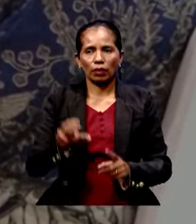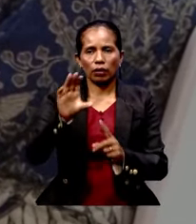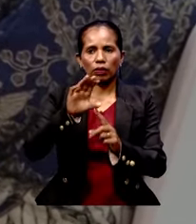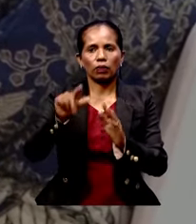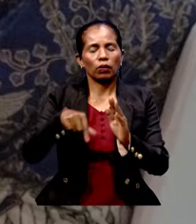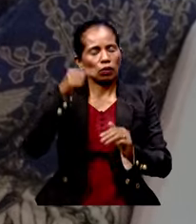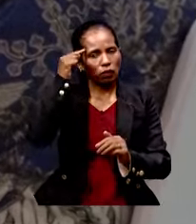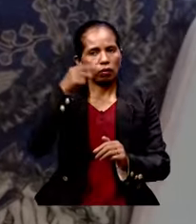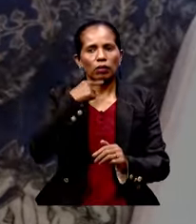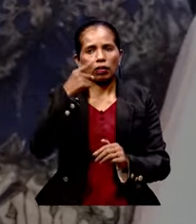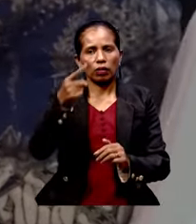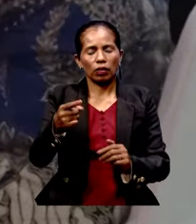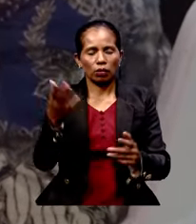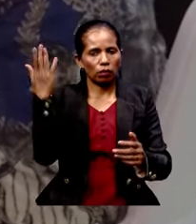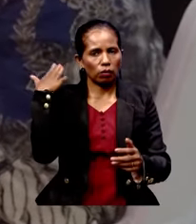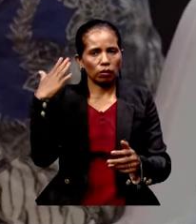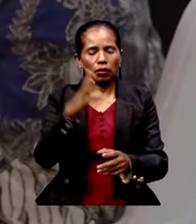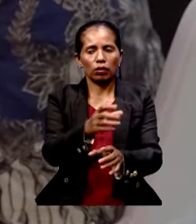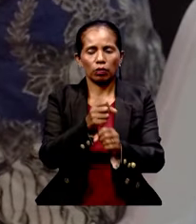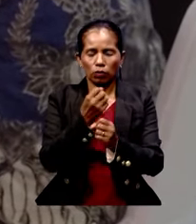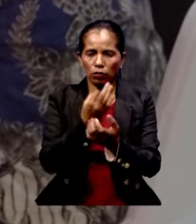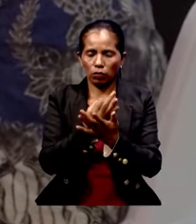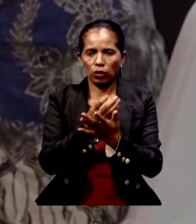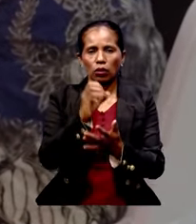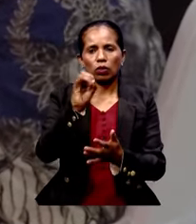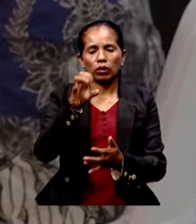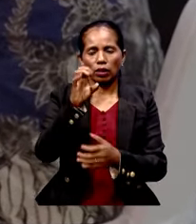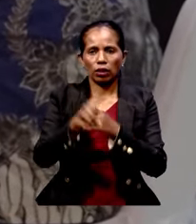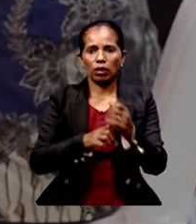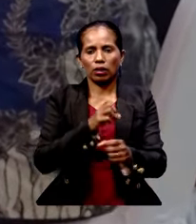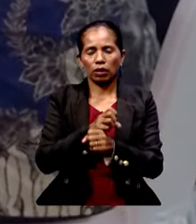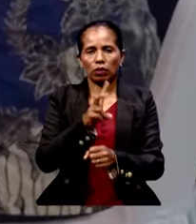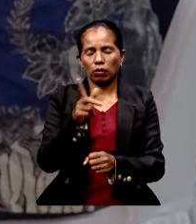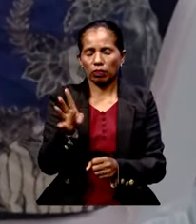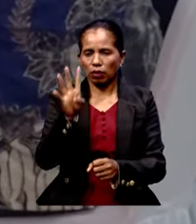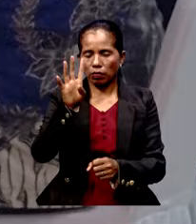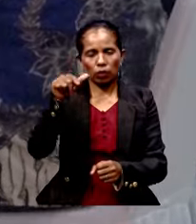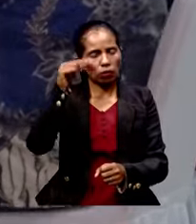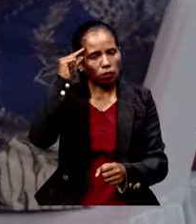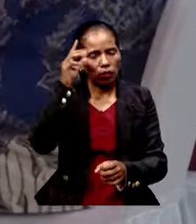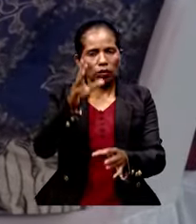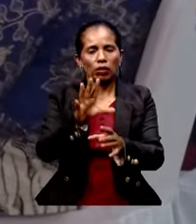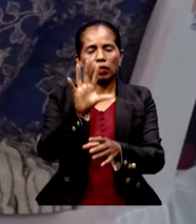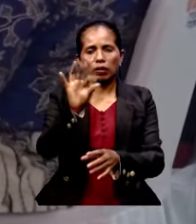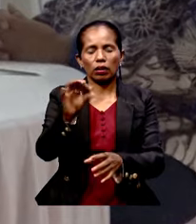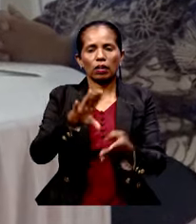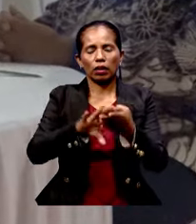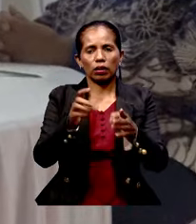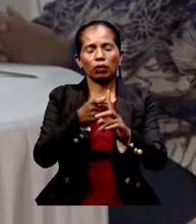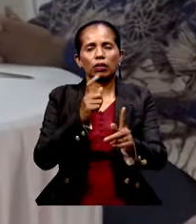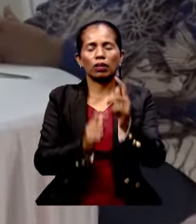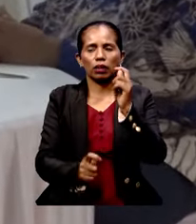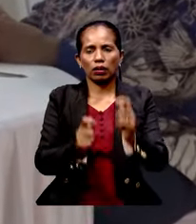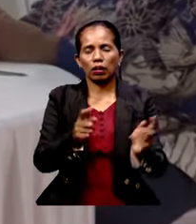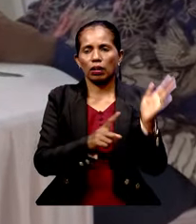mas lamenta teves, também antes simo revisão o orçamento geral do Estado, tinha agrícola um resenhado, governo da CIA simo carta ao tribunal, neve